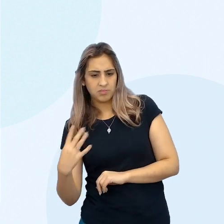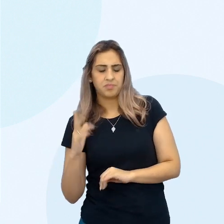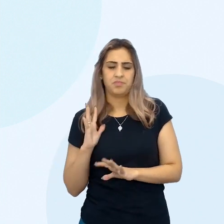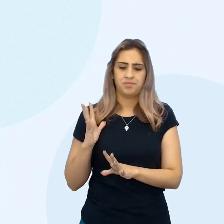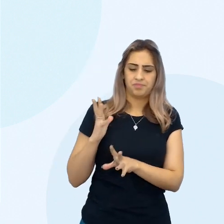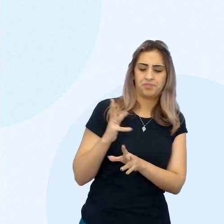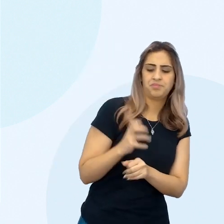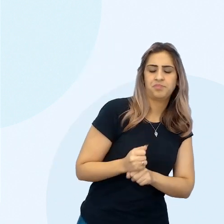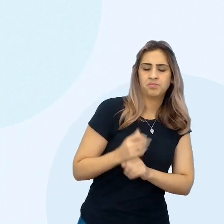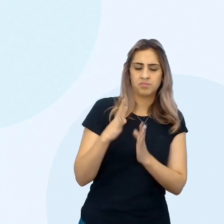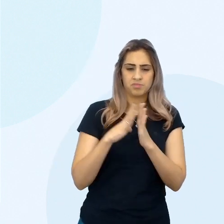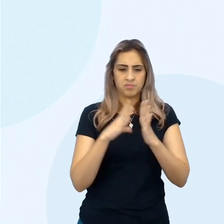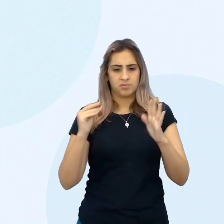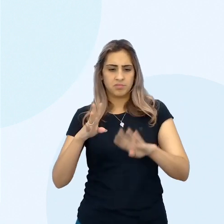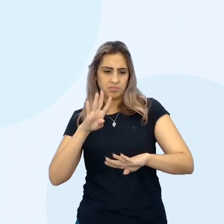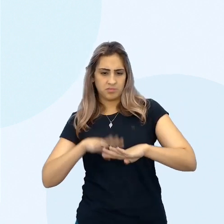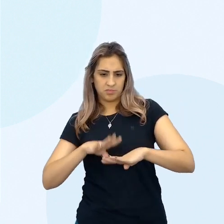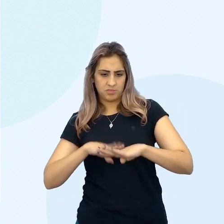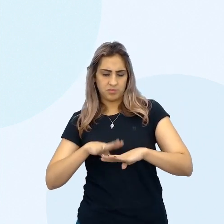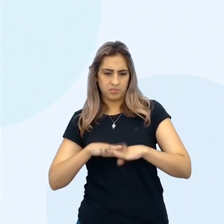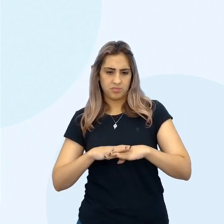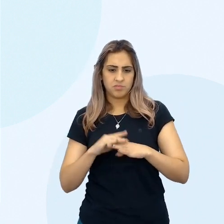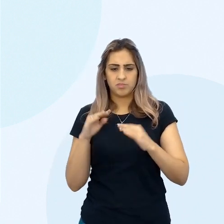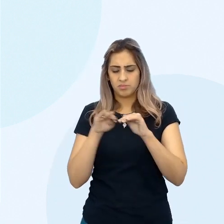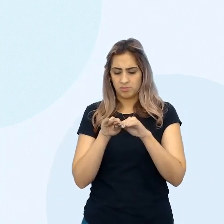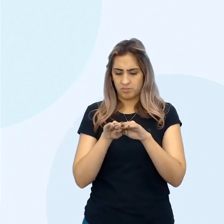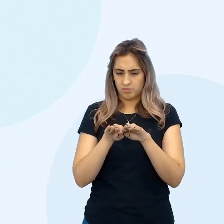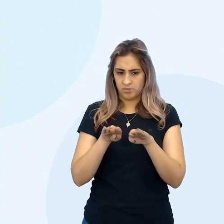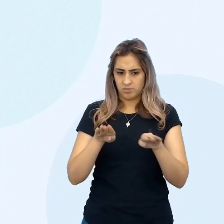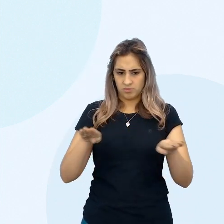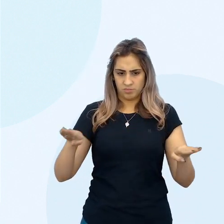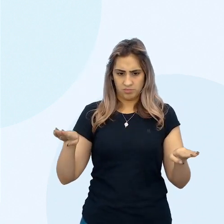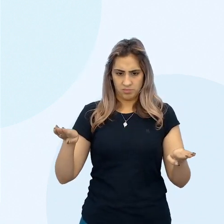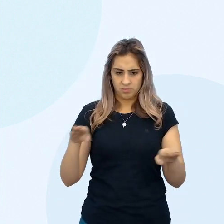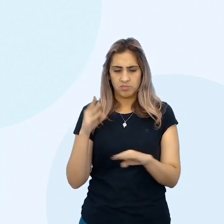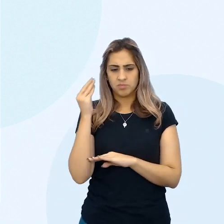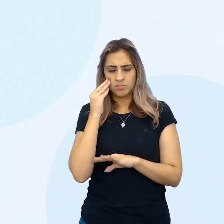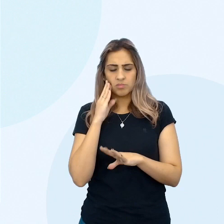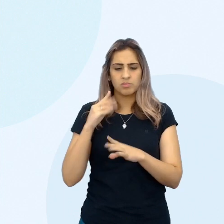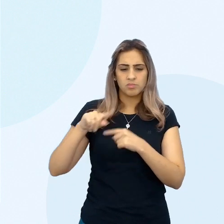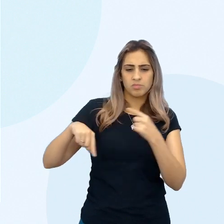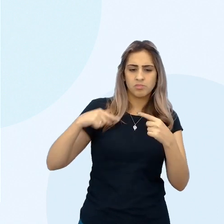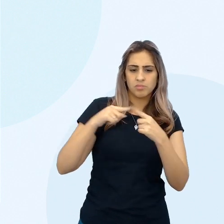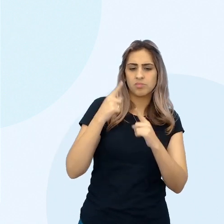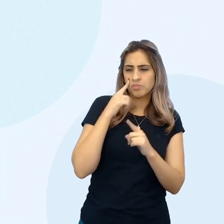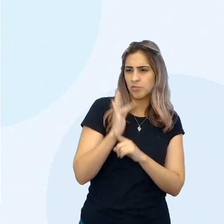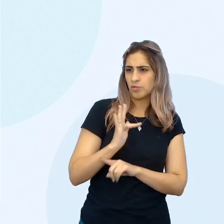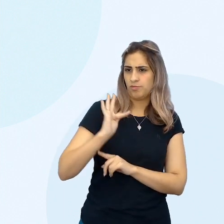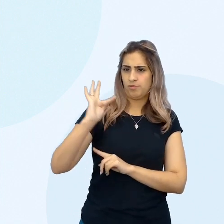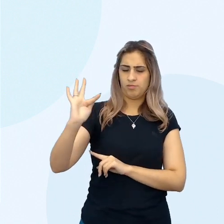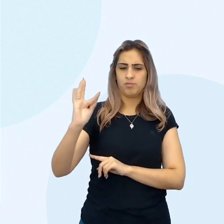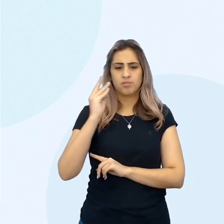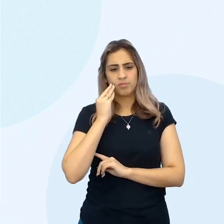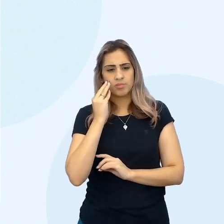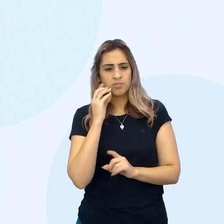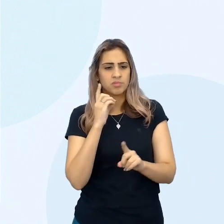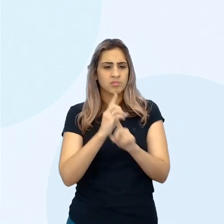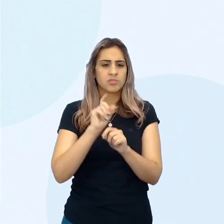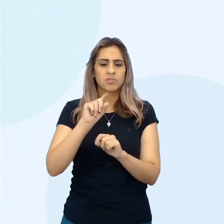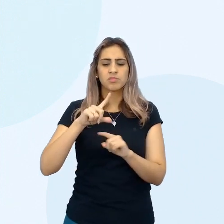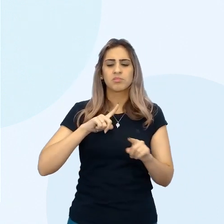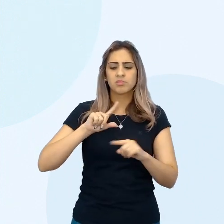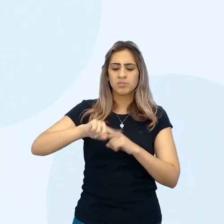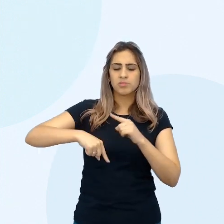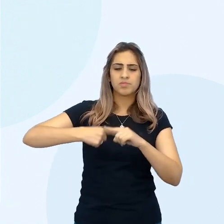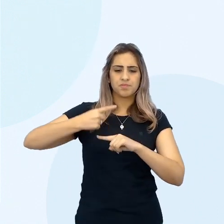quer montar um modelo matemático em linha reta, certo? Uma linha de tendência para prever o futuro. Para tentar descobrir o que vem